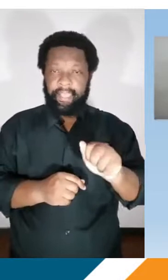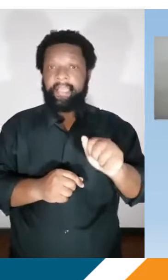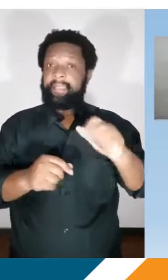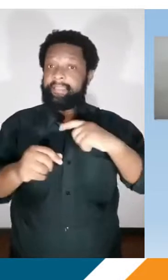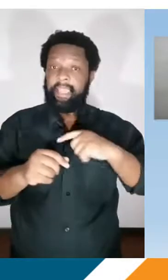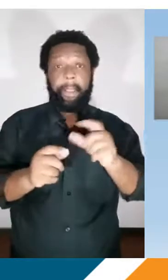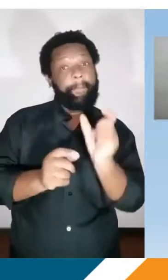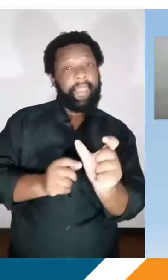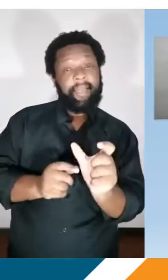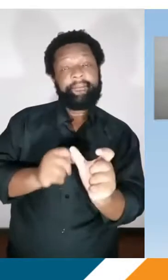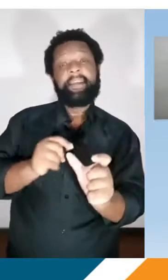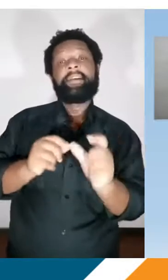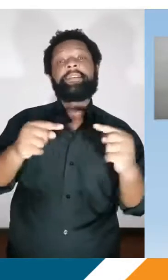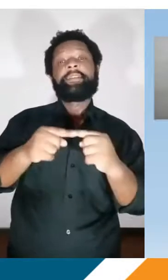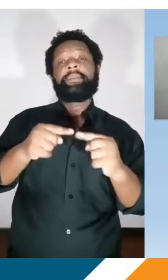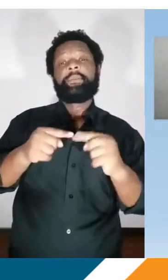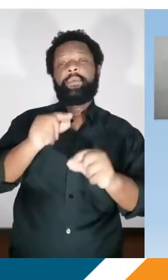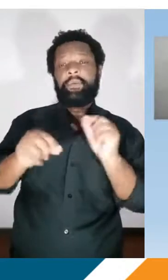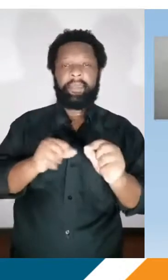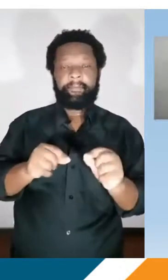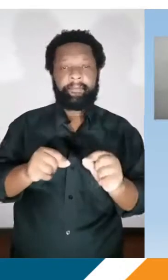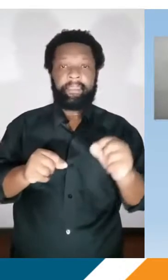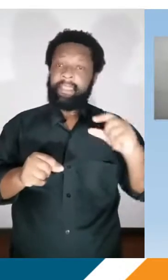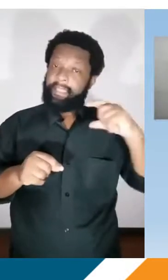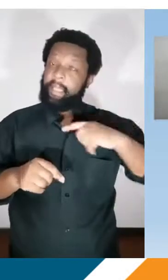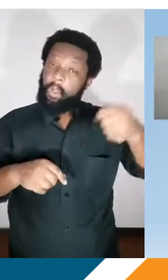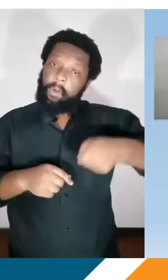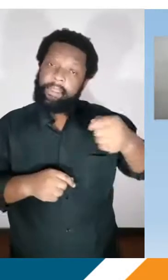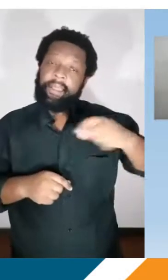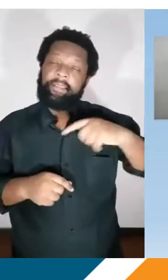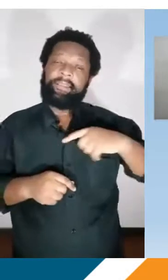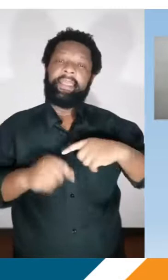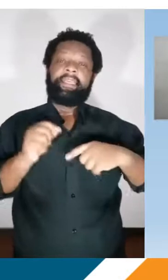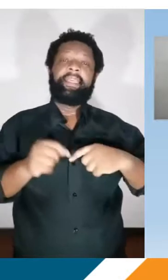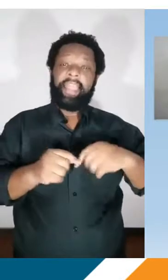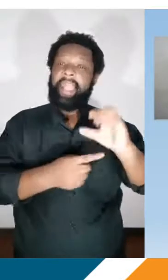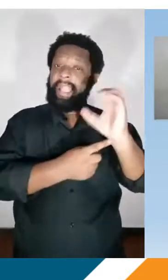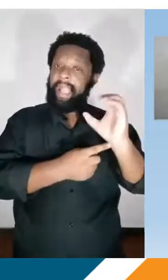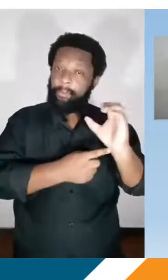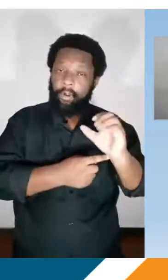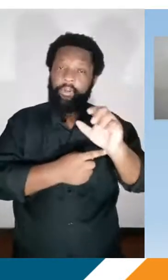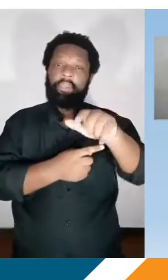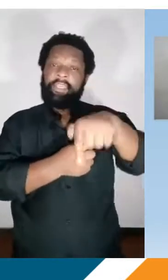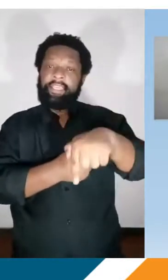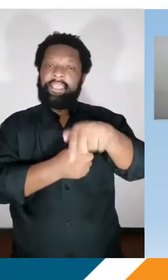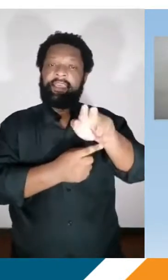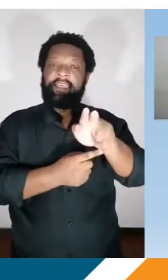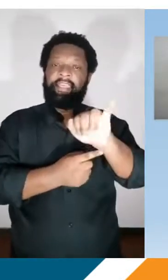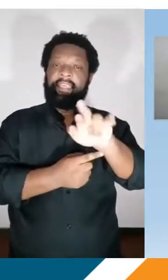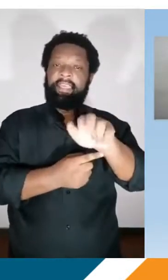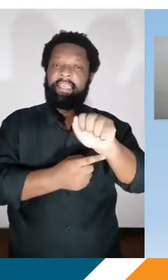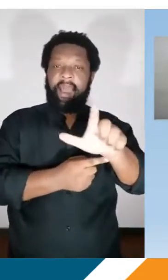das palavras-chave para ela vai ser a respeito em que necessariamente vai ter que ter carbono